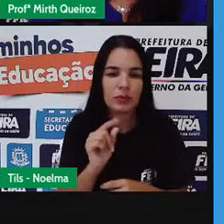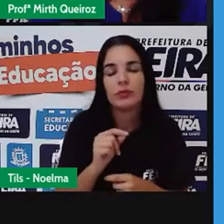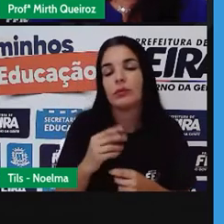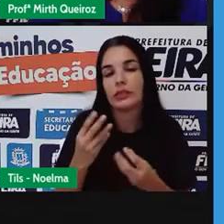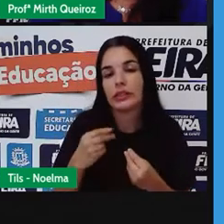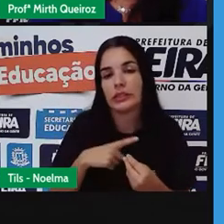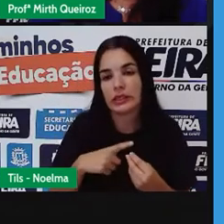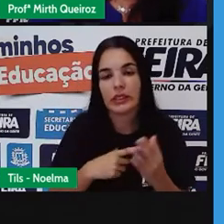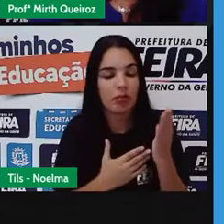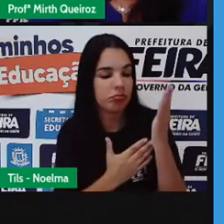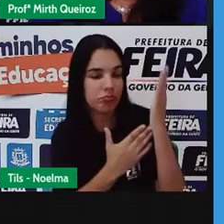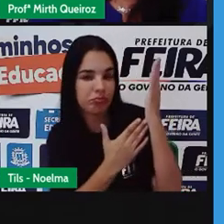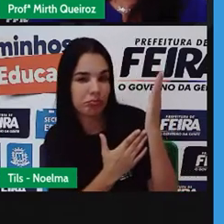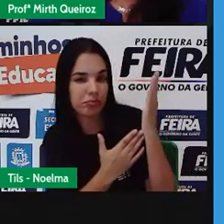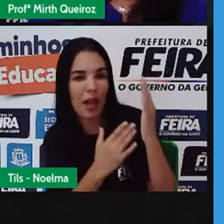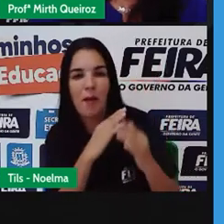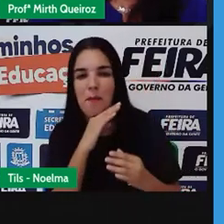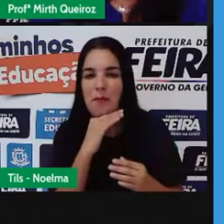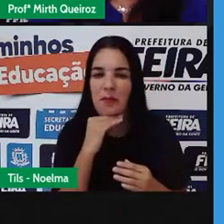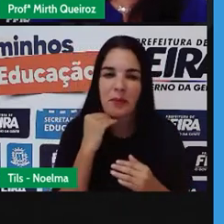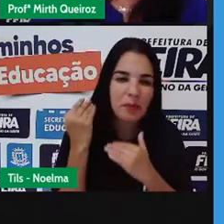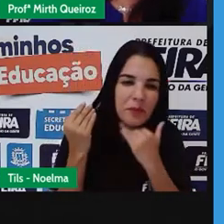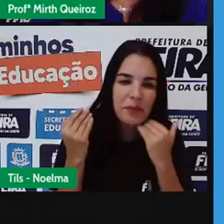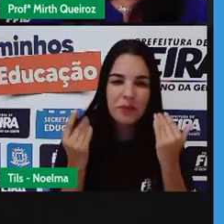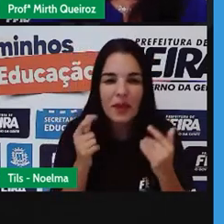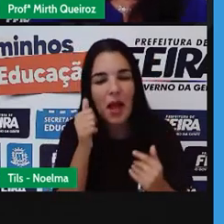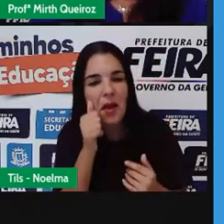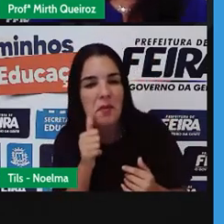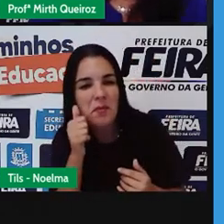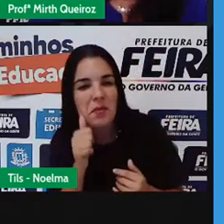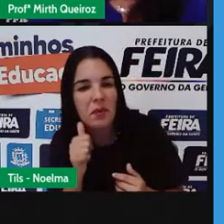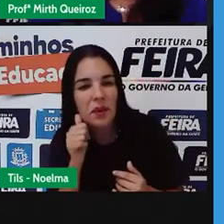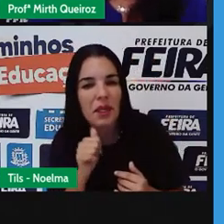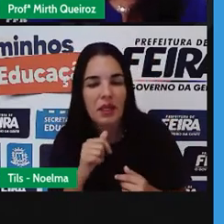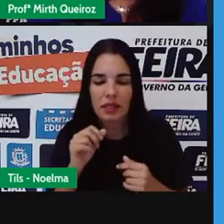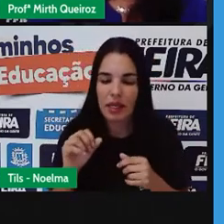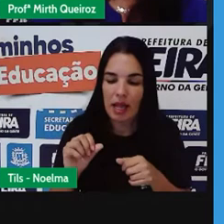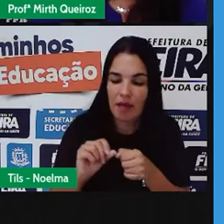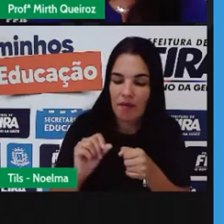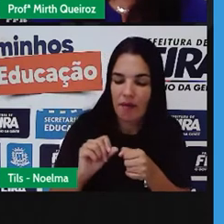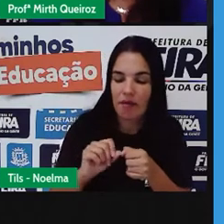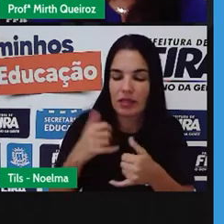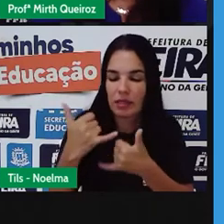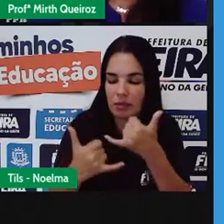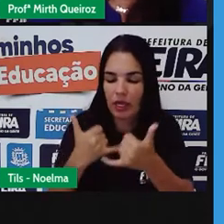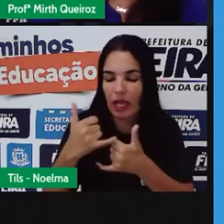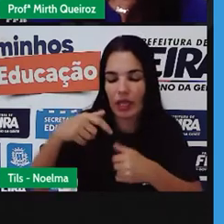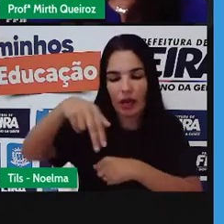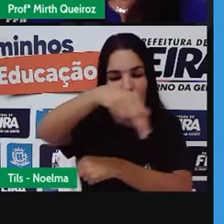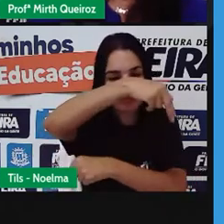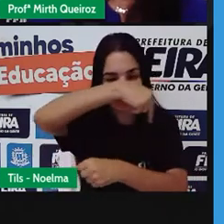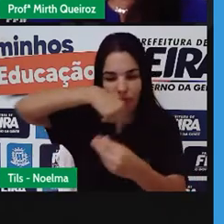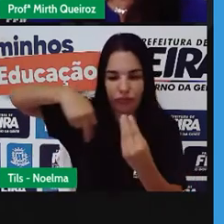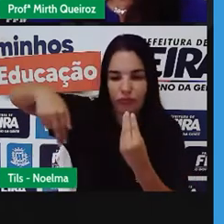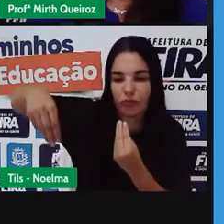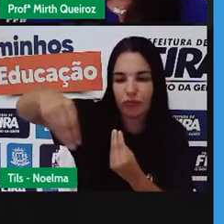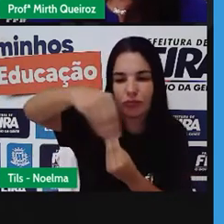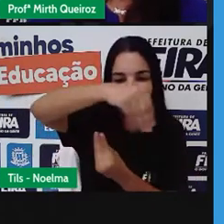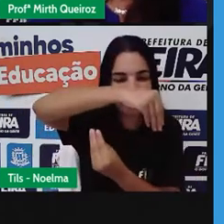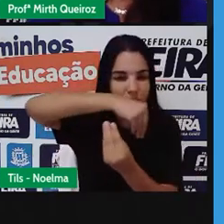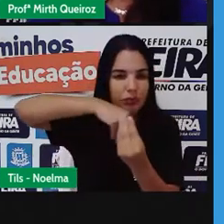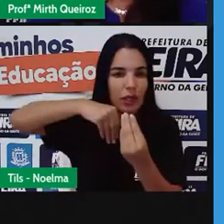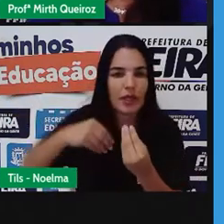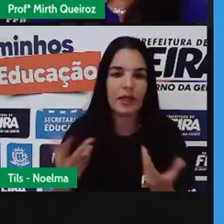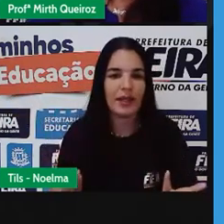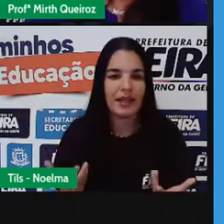o gato, tô, não morreu, viu, viu. Dona Chica, admirou-se do berro